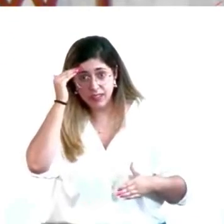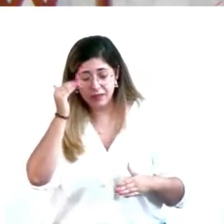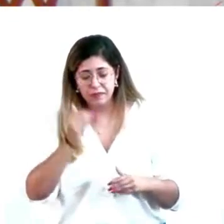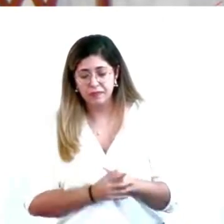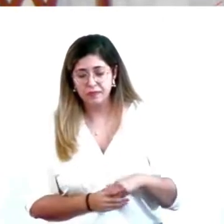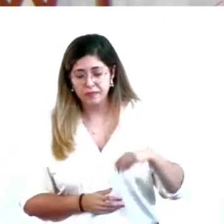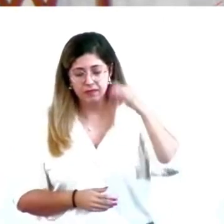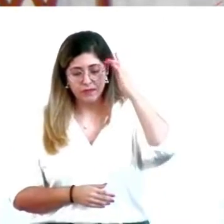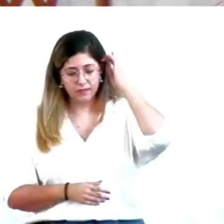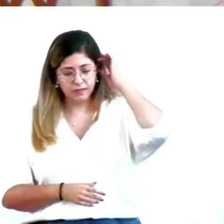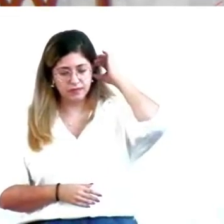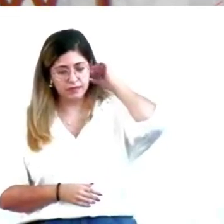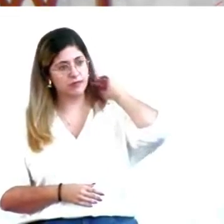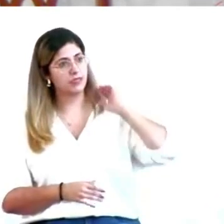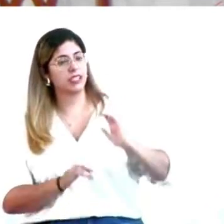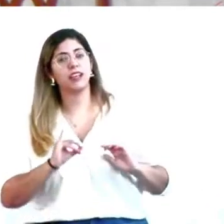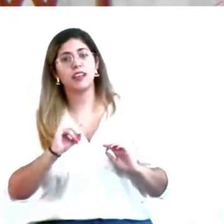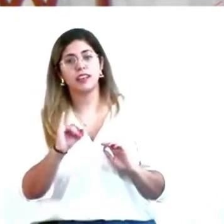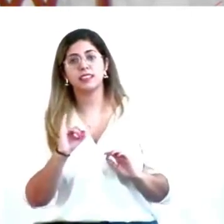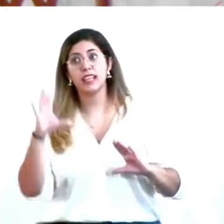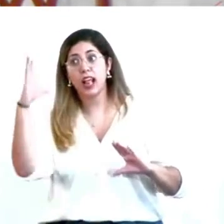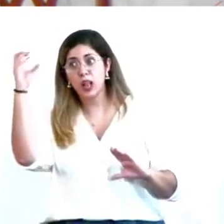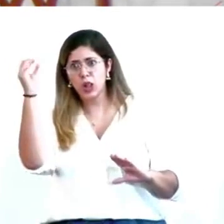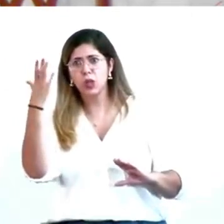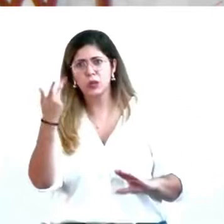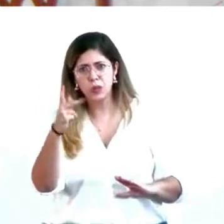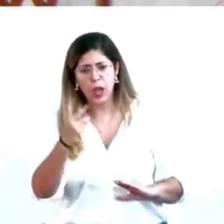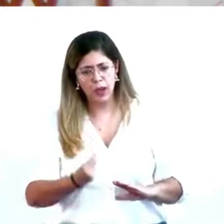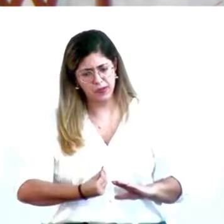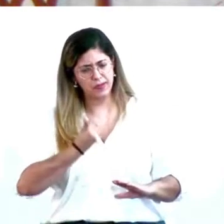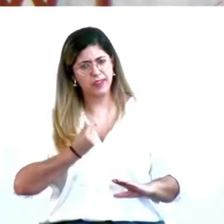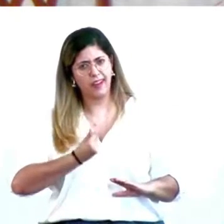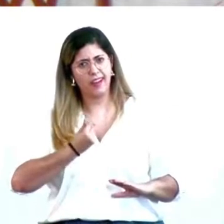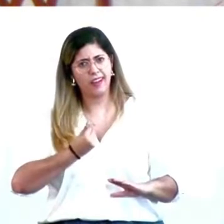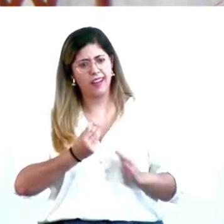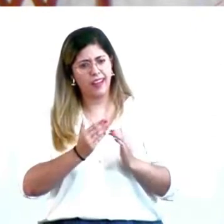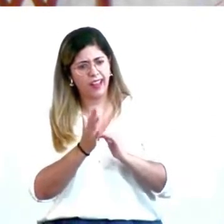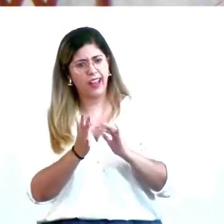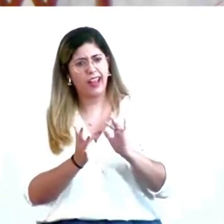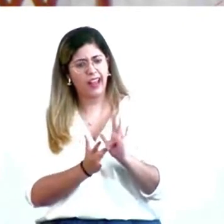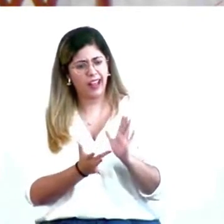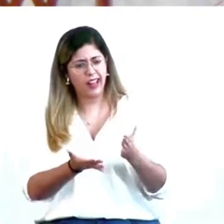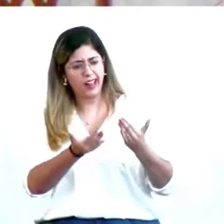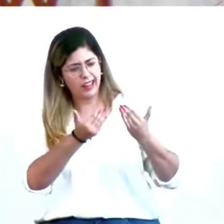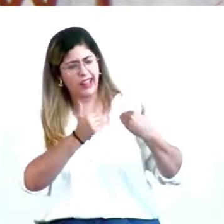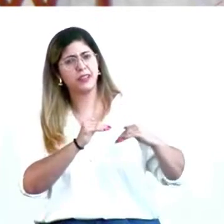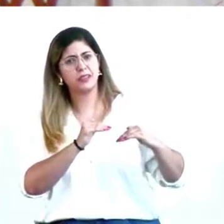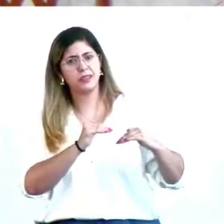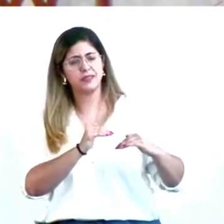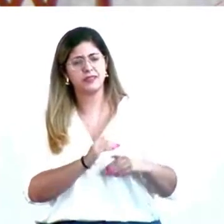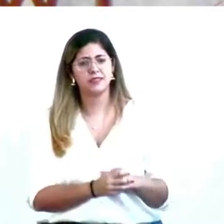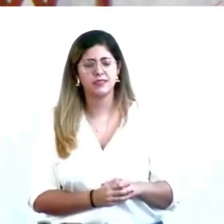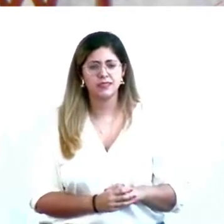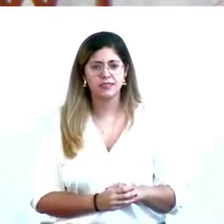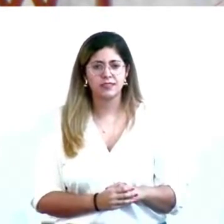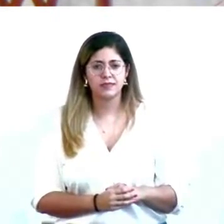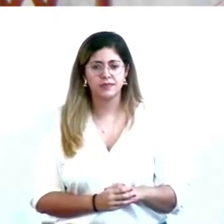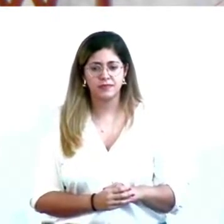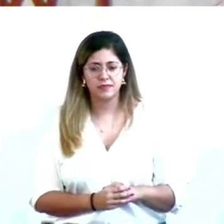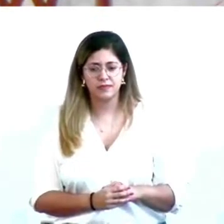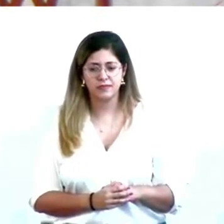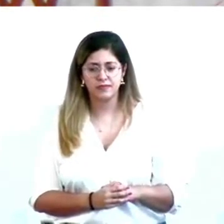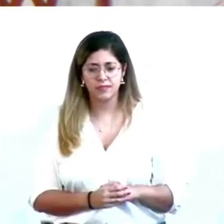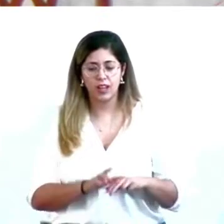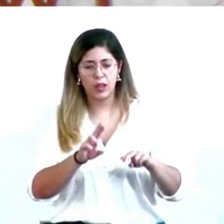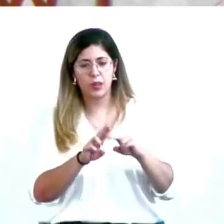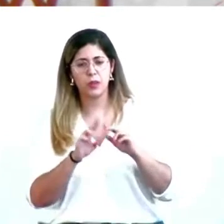em você foi Deus, através do seu Filho Jesus, na cruz do Calvário, e na aplicação da obra dele,